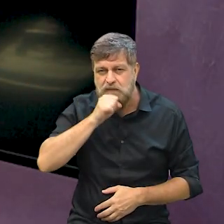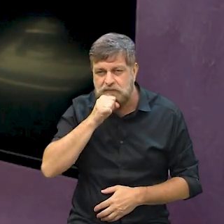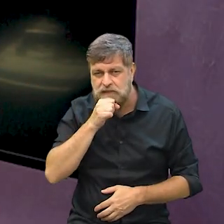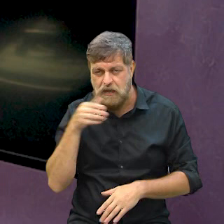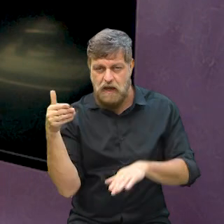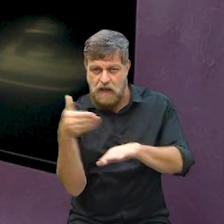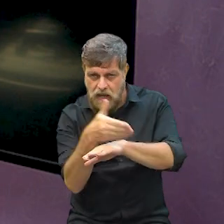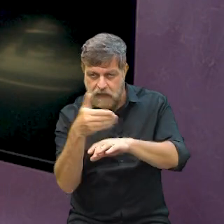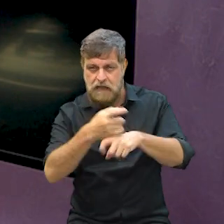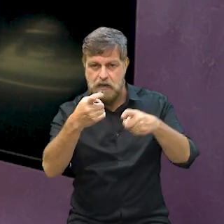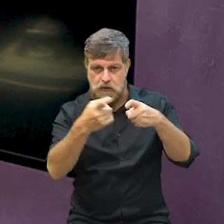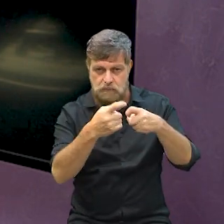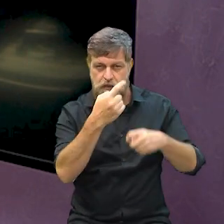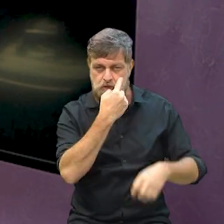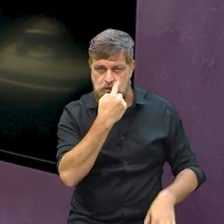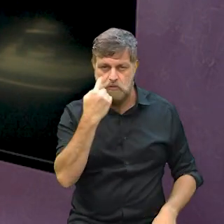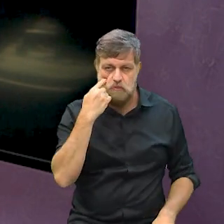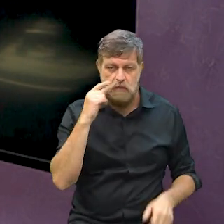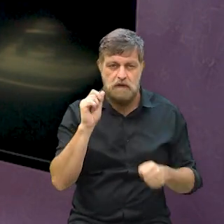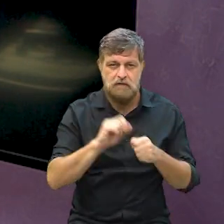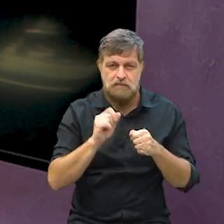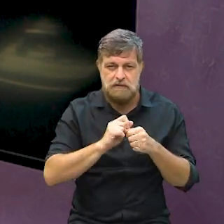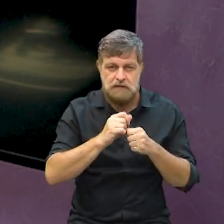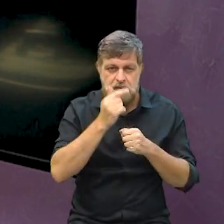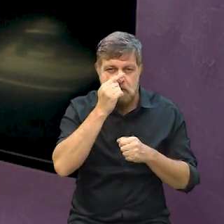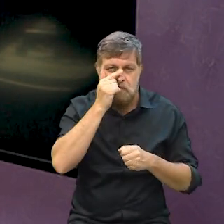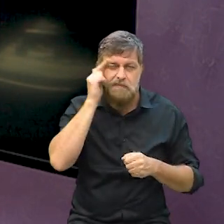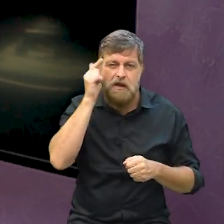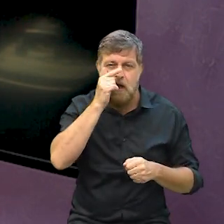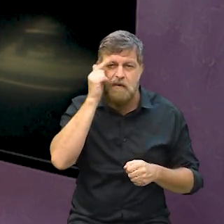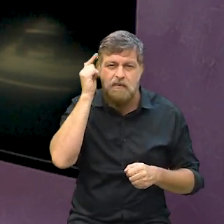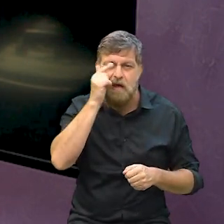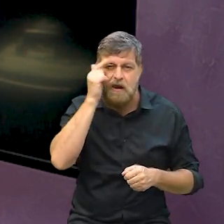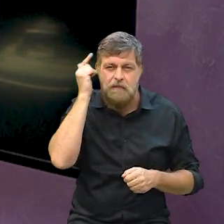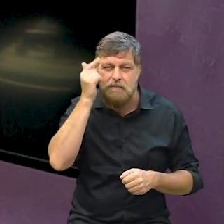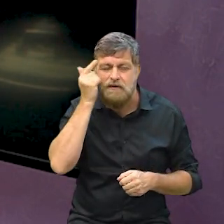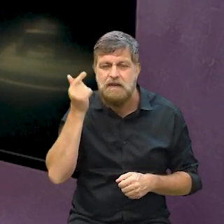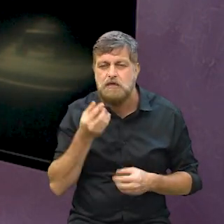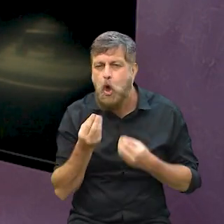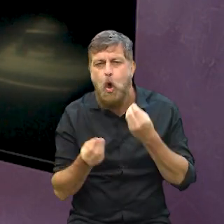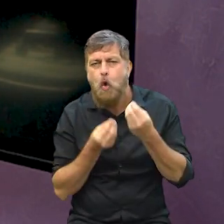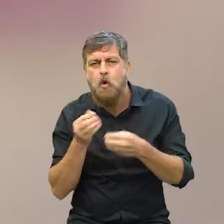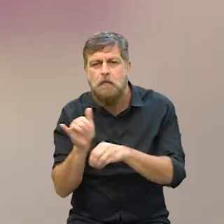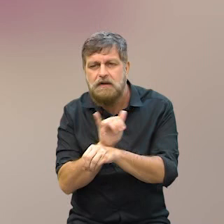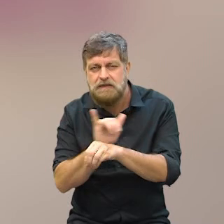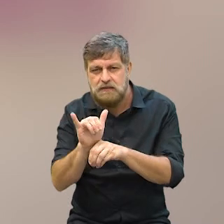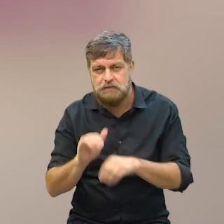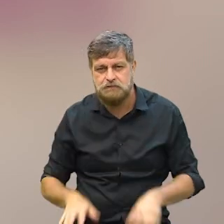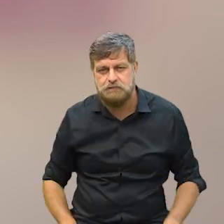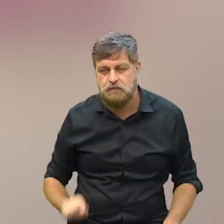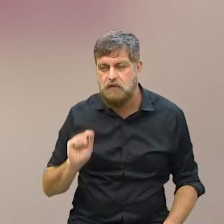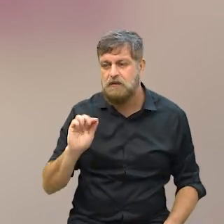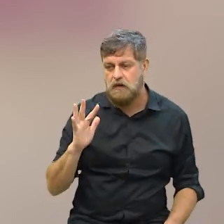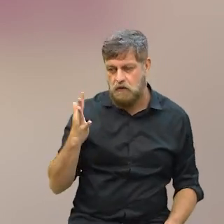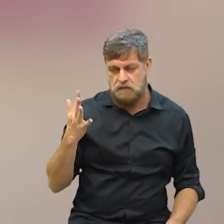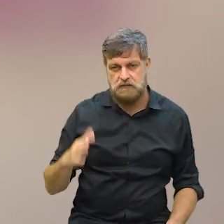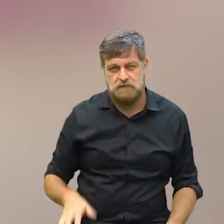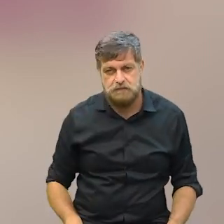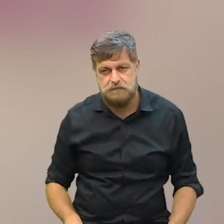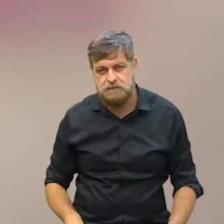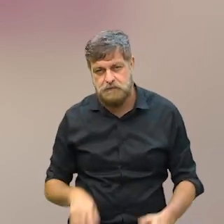com frequência ao oftalmo para fazer, não sei se diz limpeza, raspagem, como que é? Então,